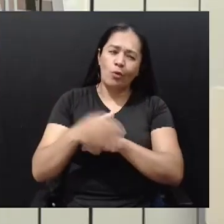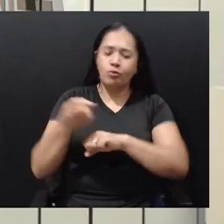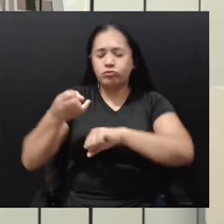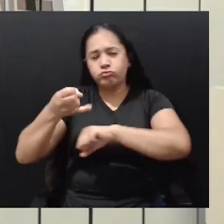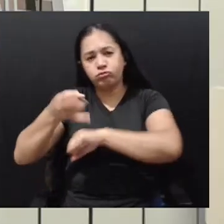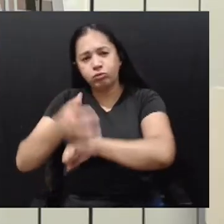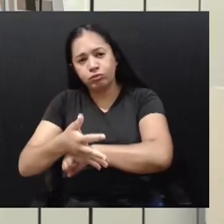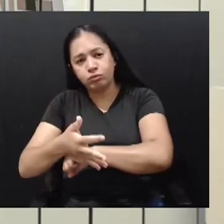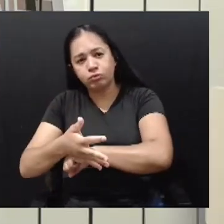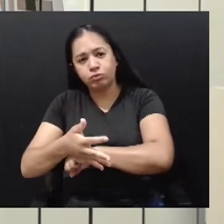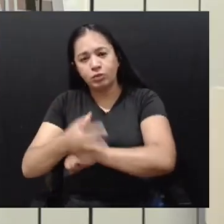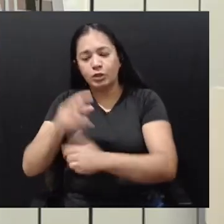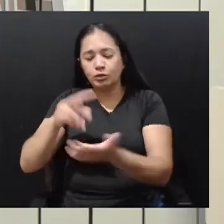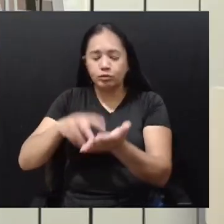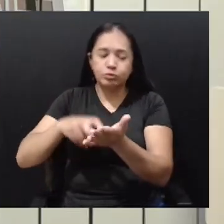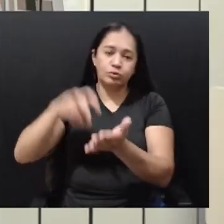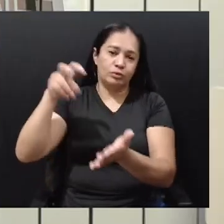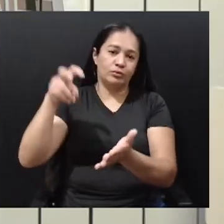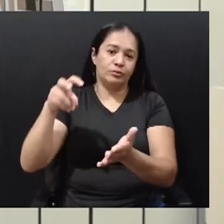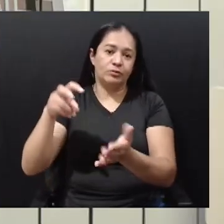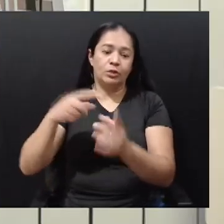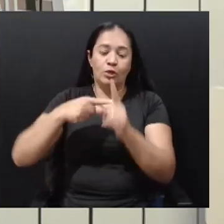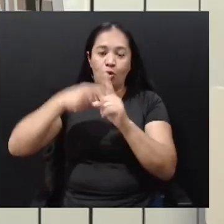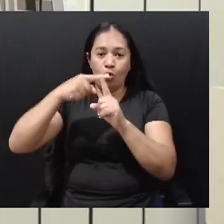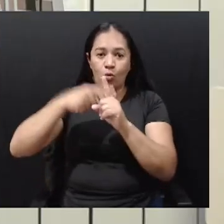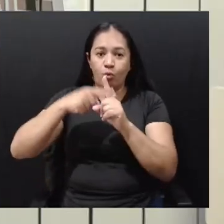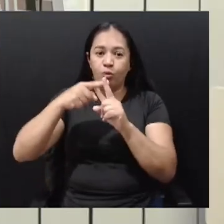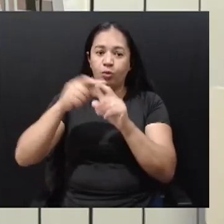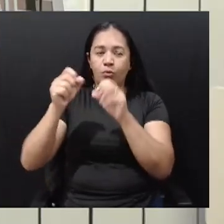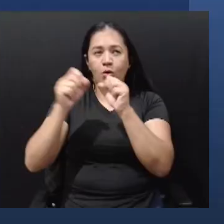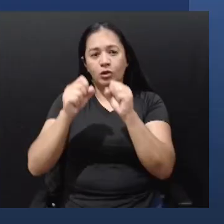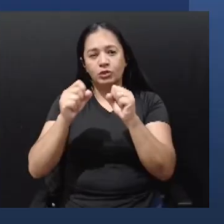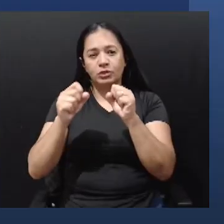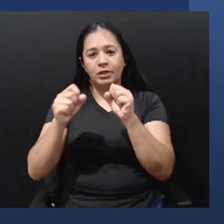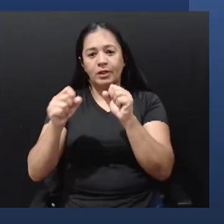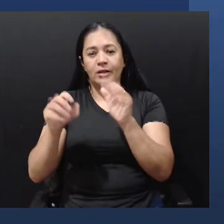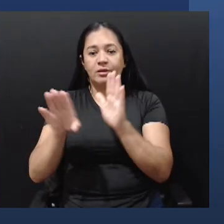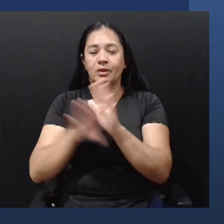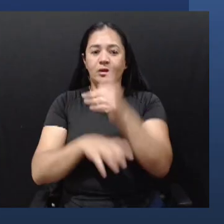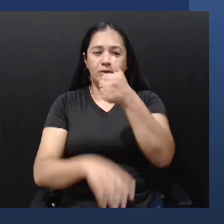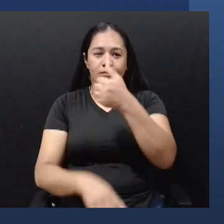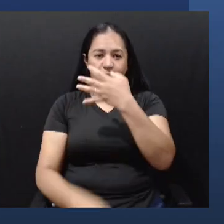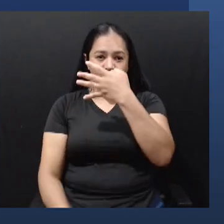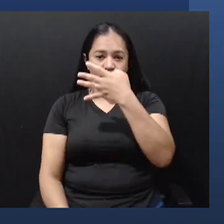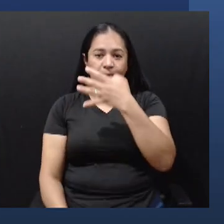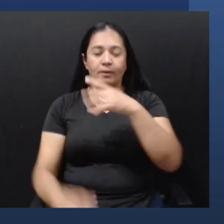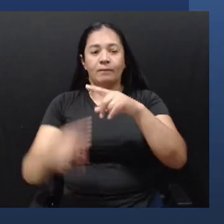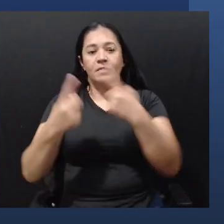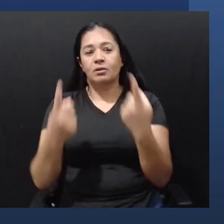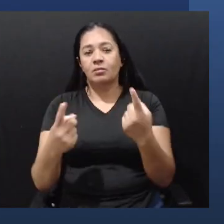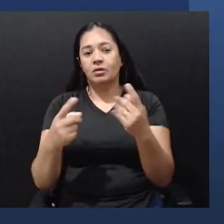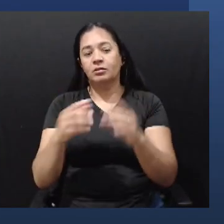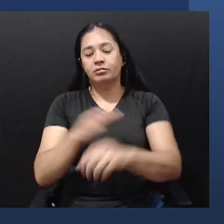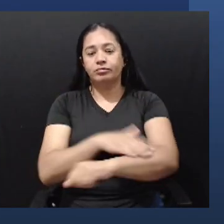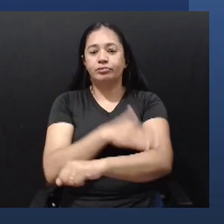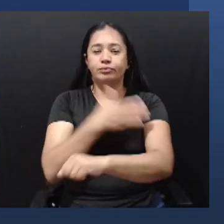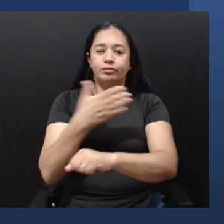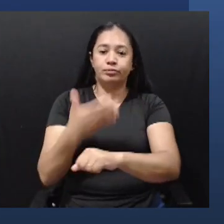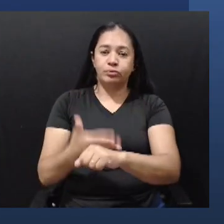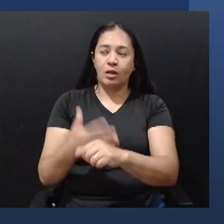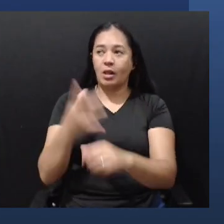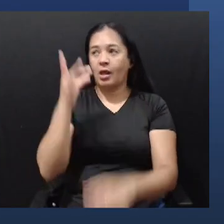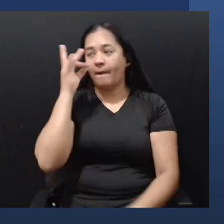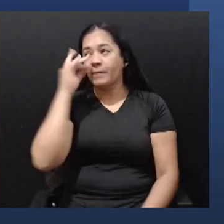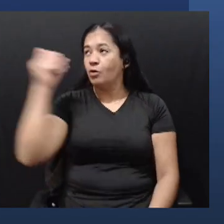do dia, os termômetros podem chegar aos 14 graus. Mas ao longo do dia, com a presença do sol e poucas